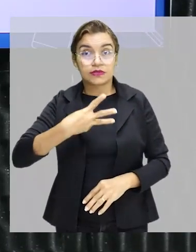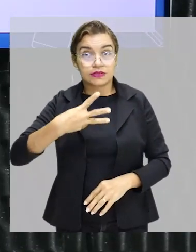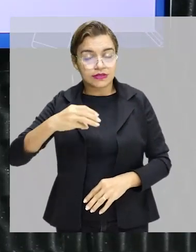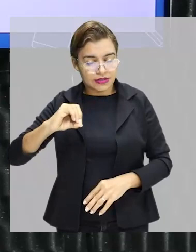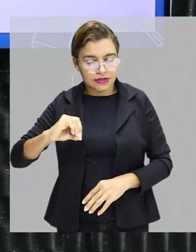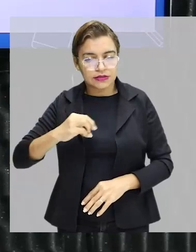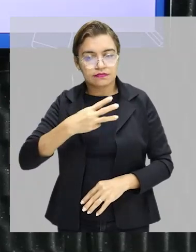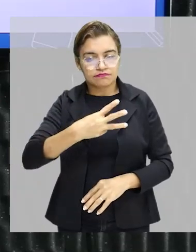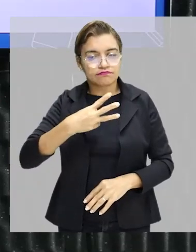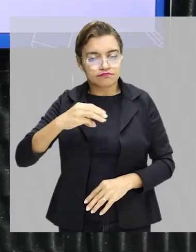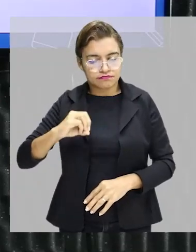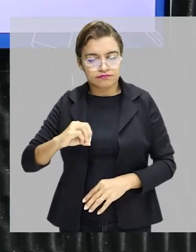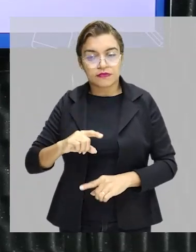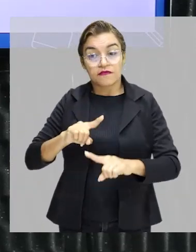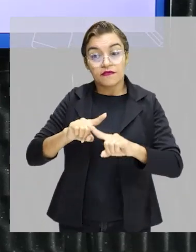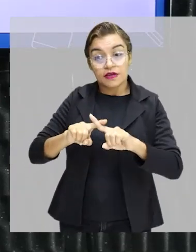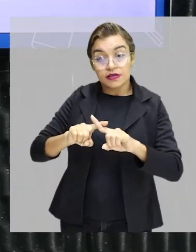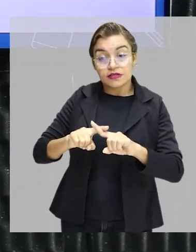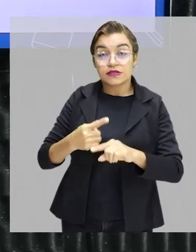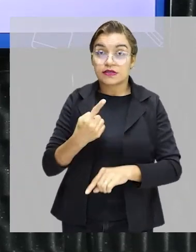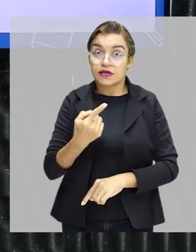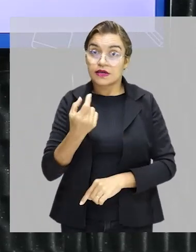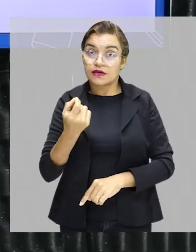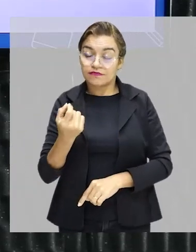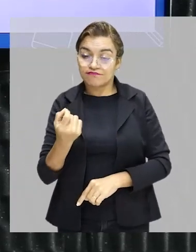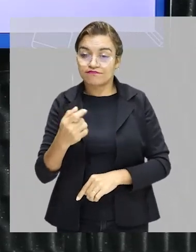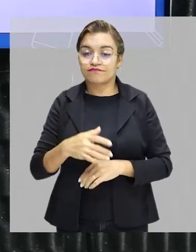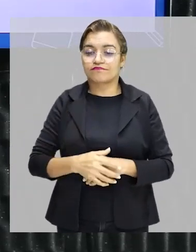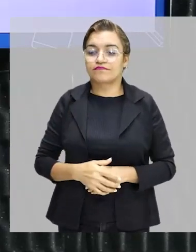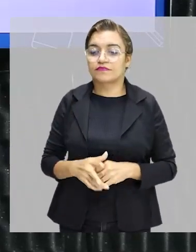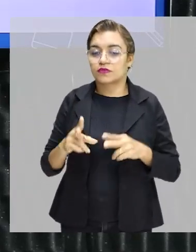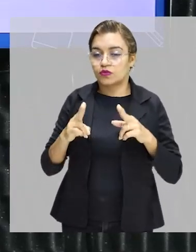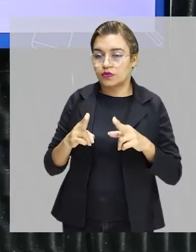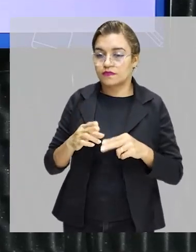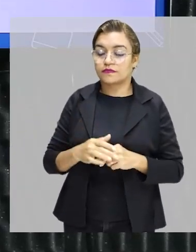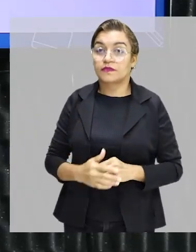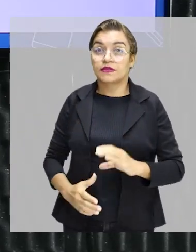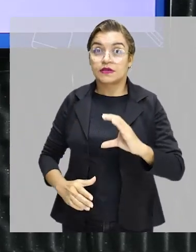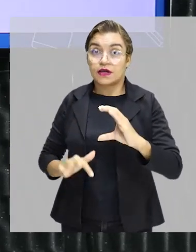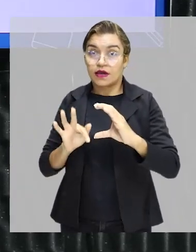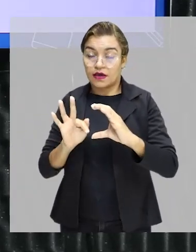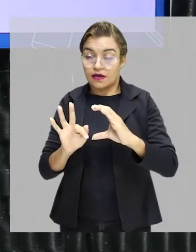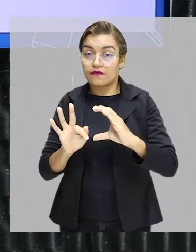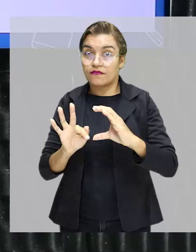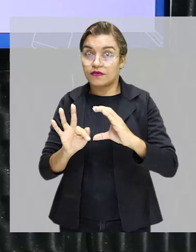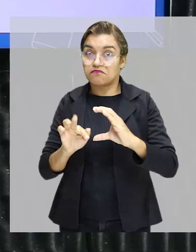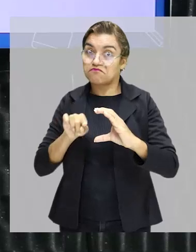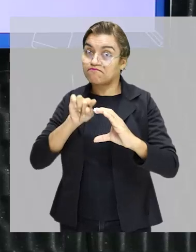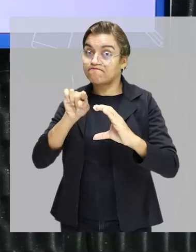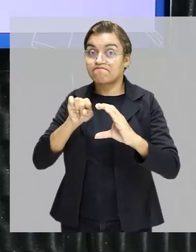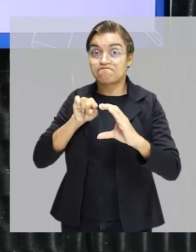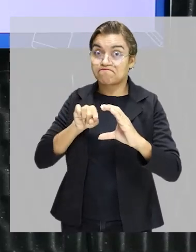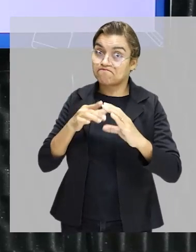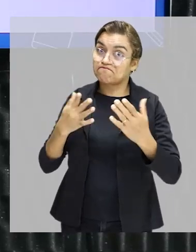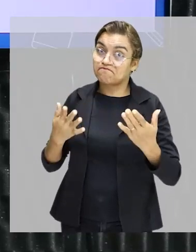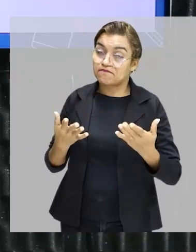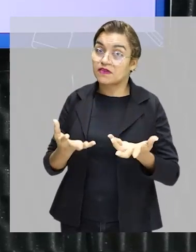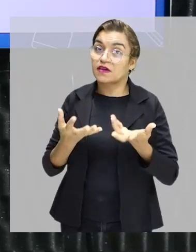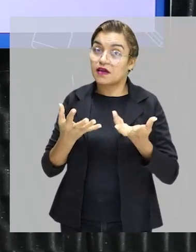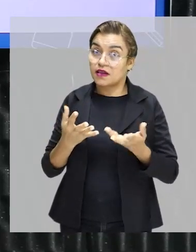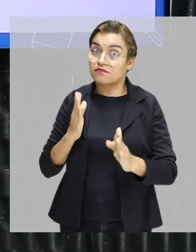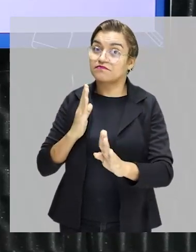concentração inicial, o volume inicial 100 ml, a concentração final, né, o que nós estamos